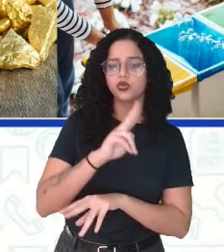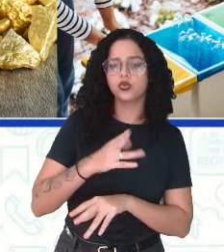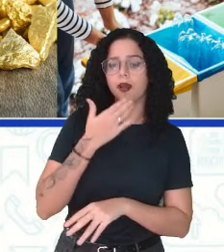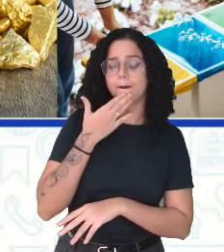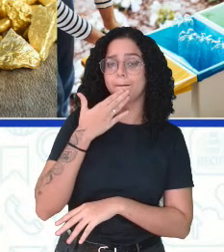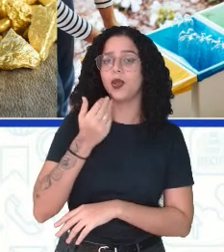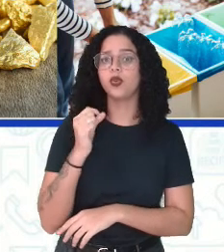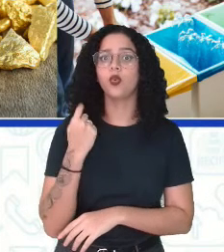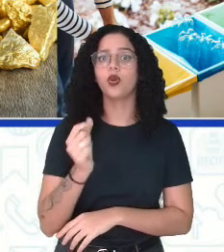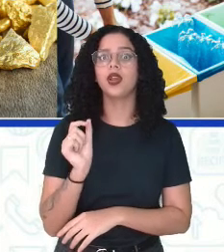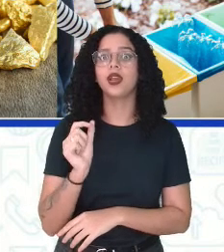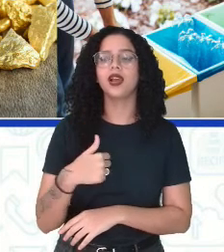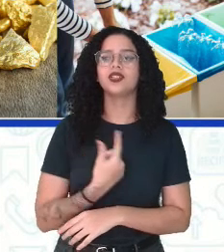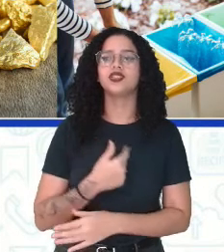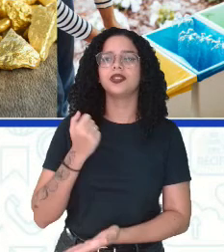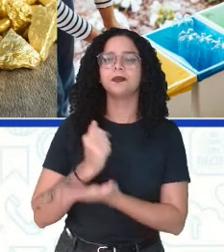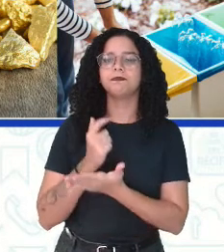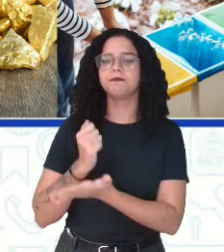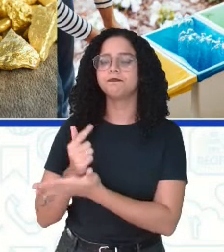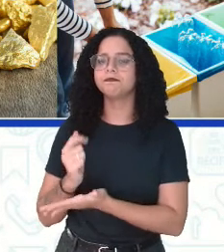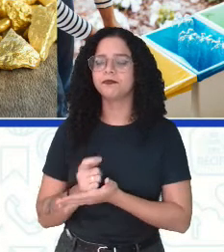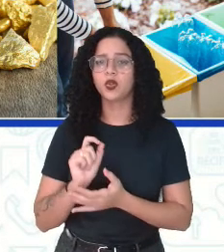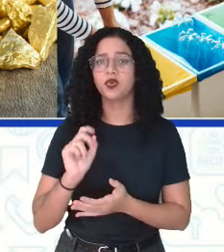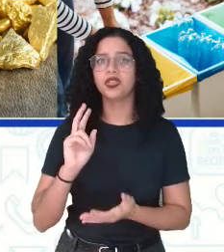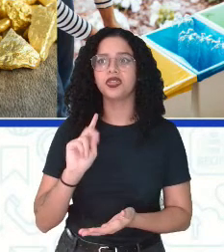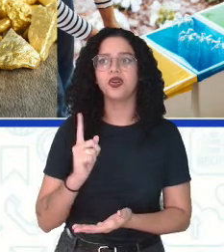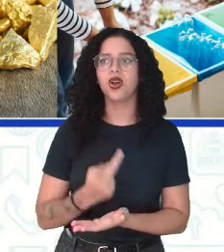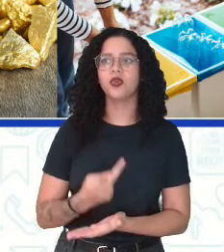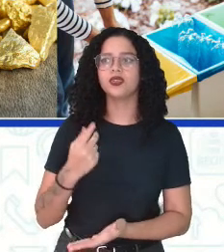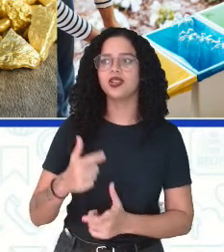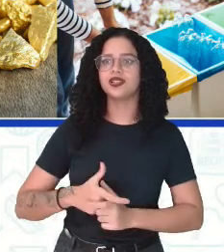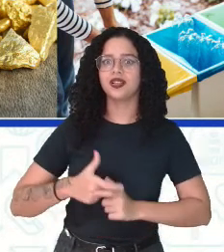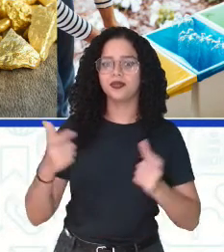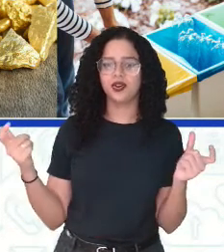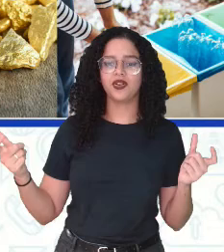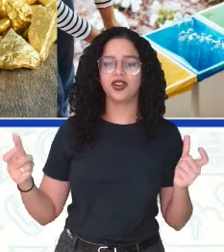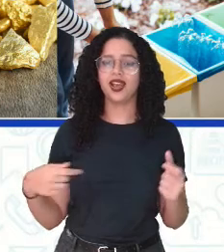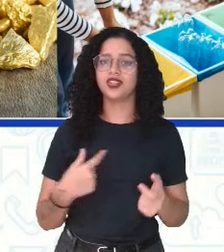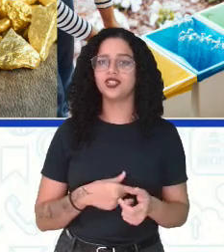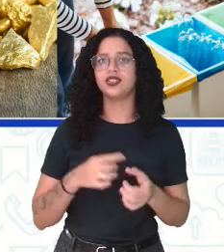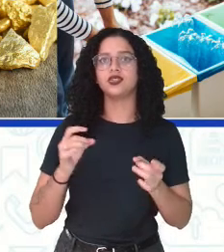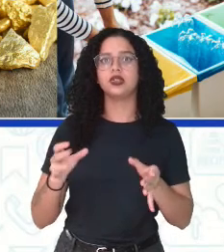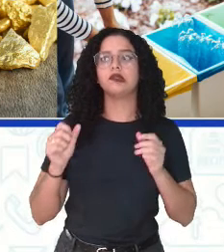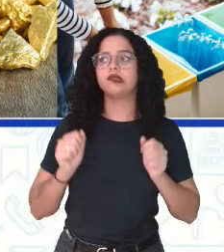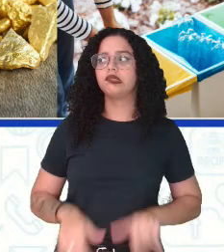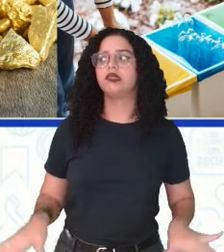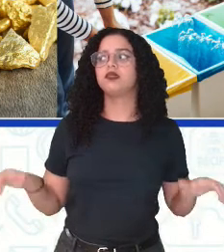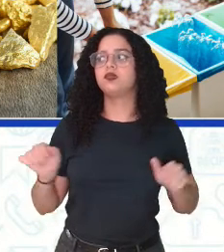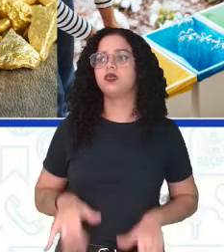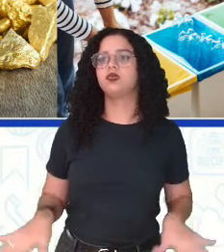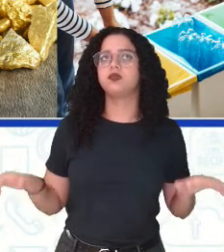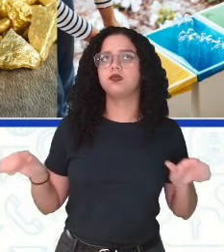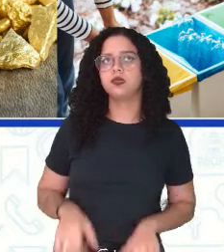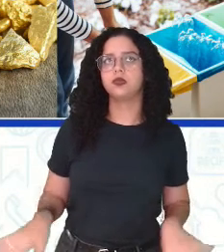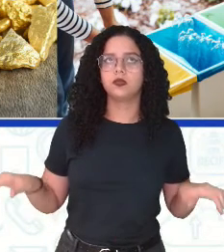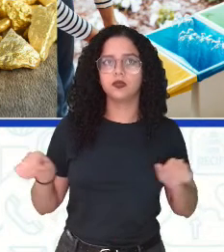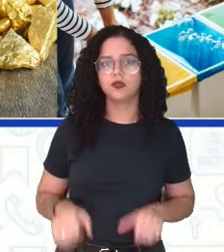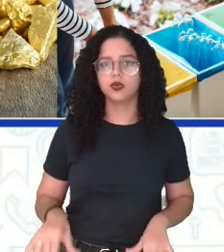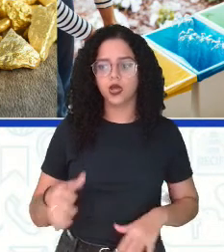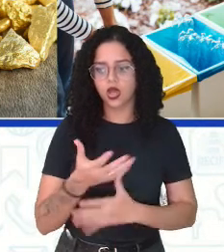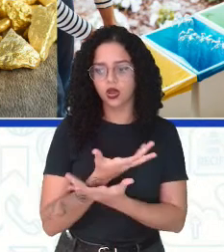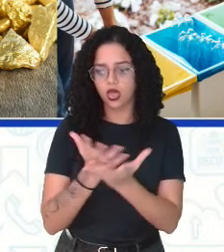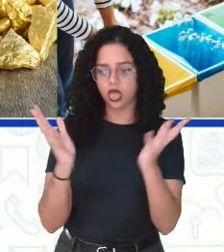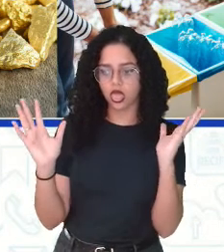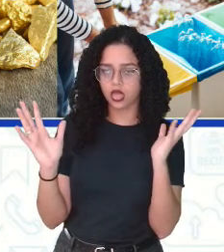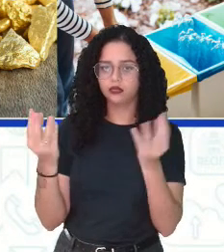gente consome, né? O que não acontece na maioria dos casos hoje, né? A gente só suga a natureza